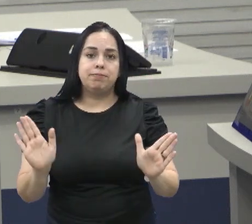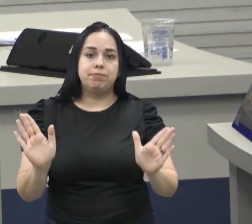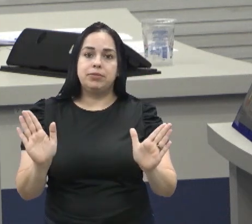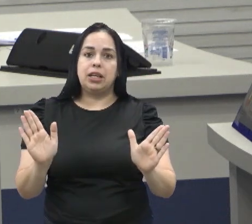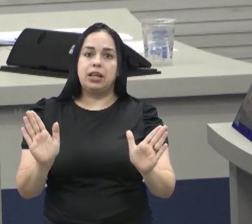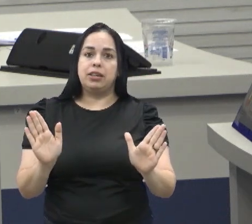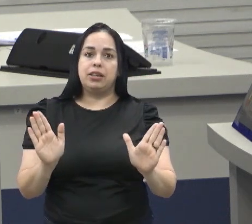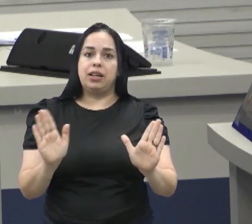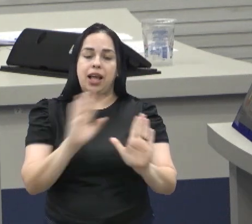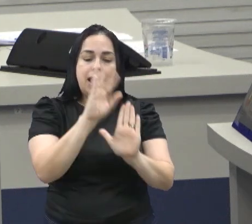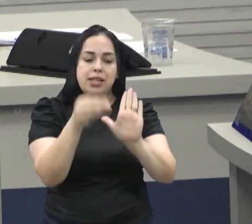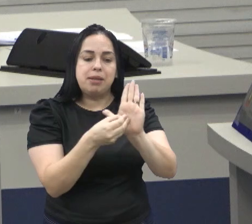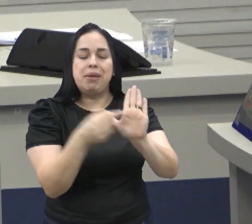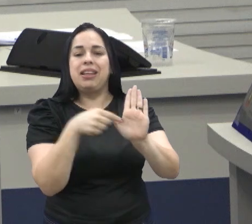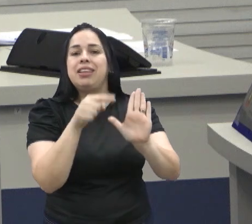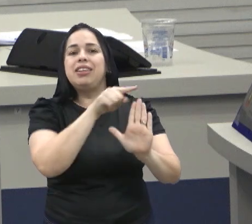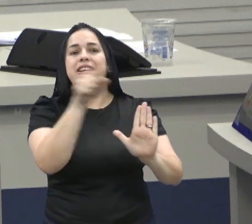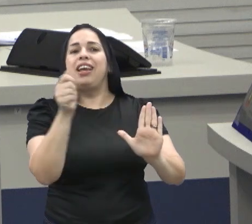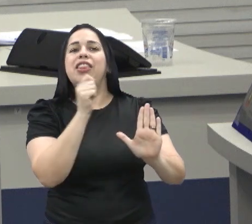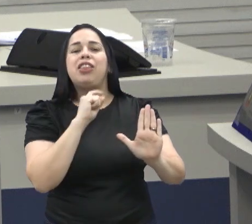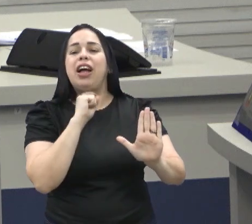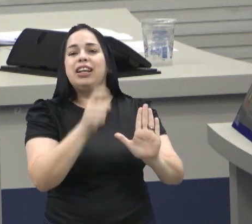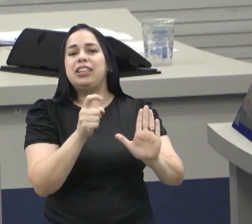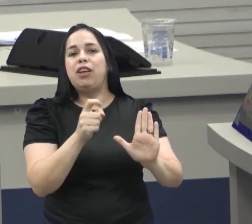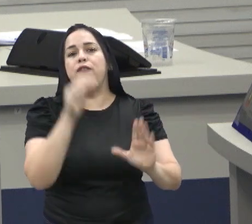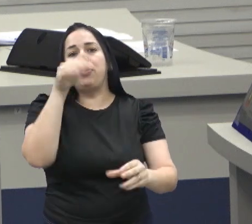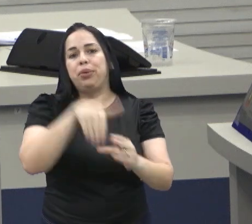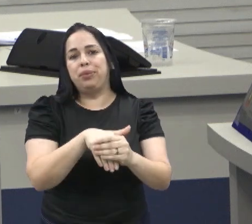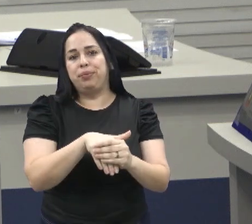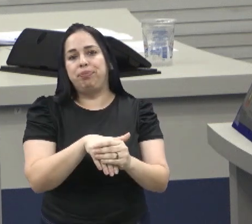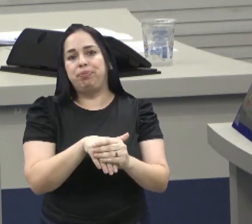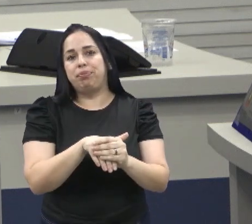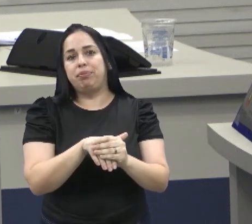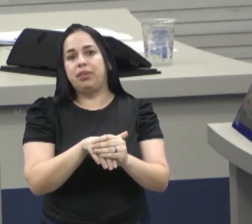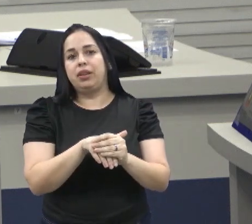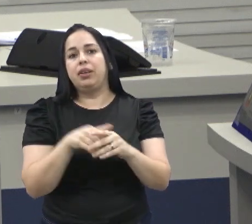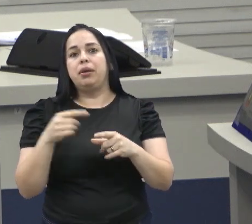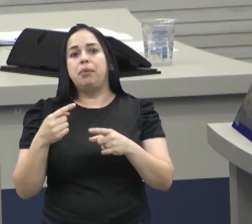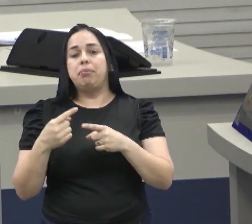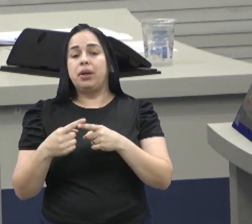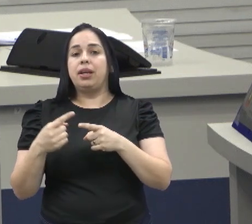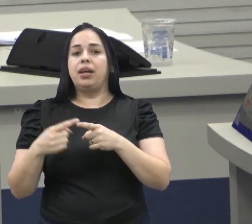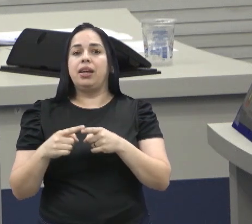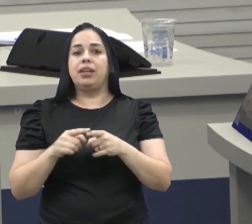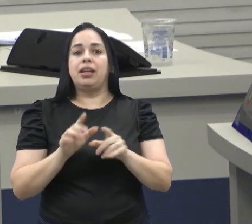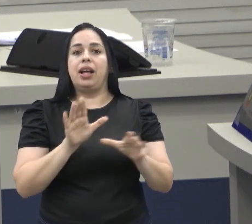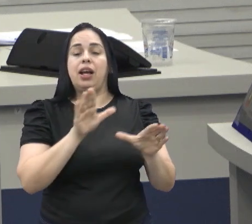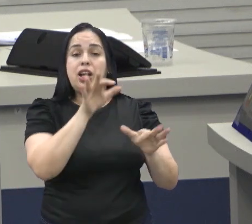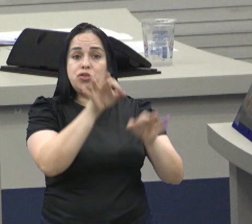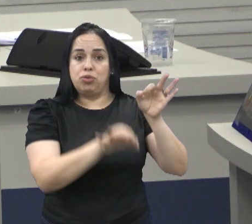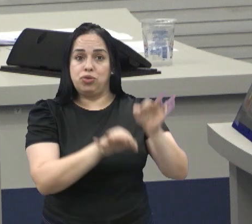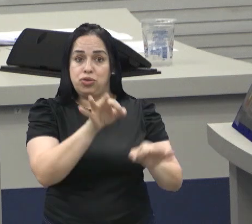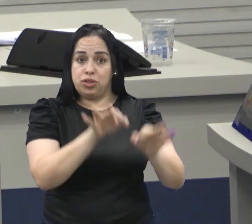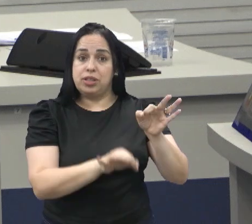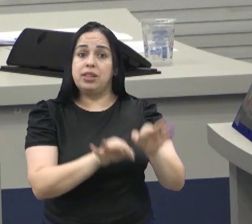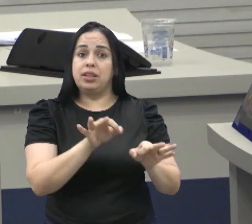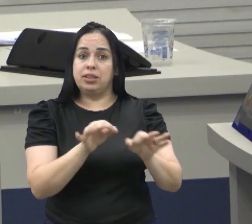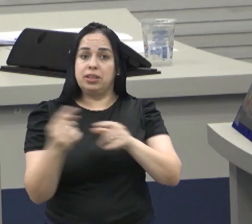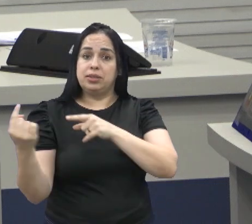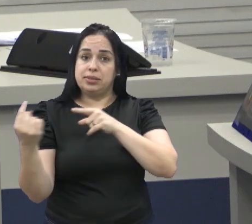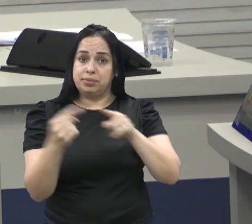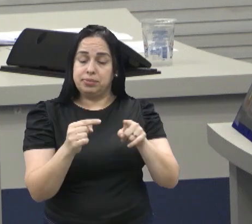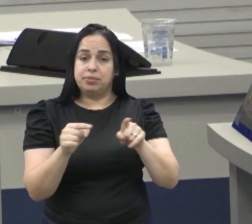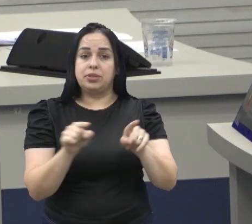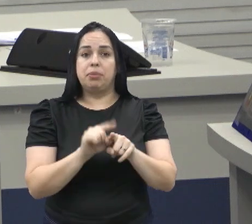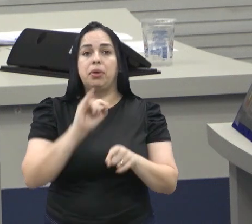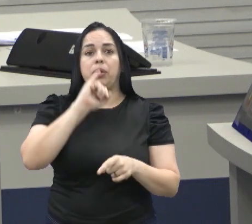votação essa emenda. Ela foi contra o parecer da Justiça, com o senhor